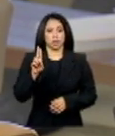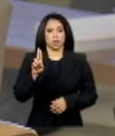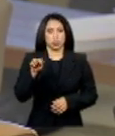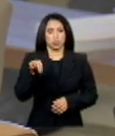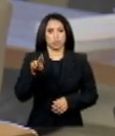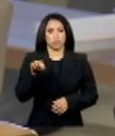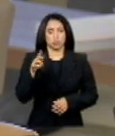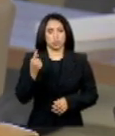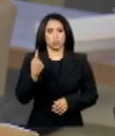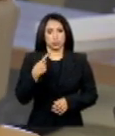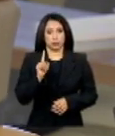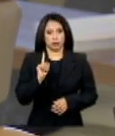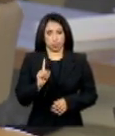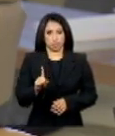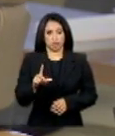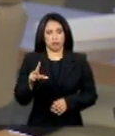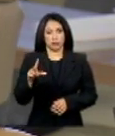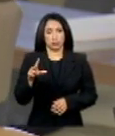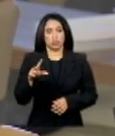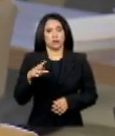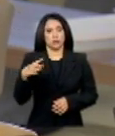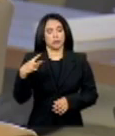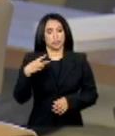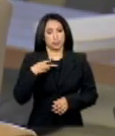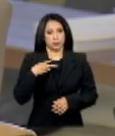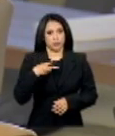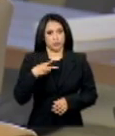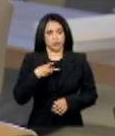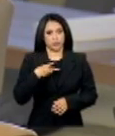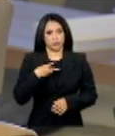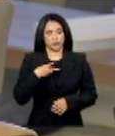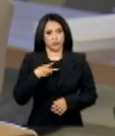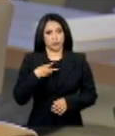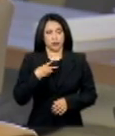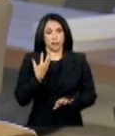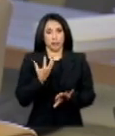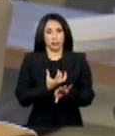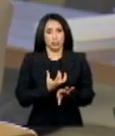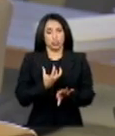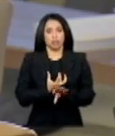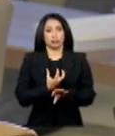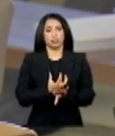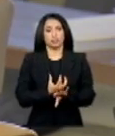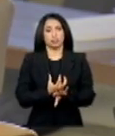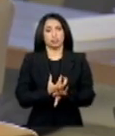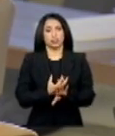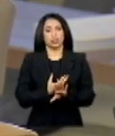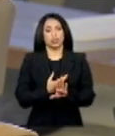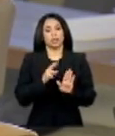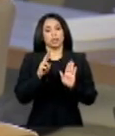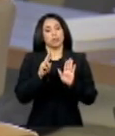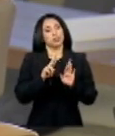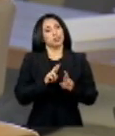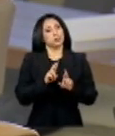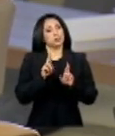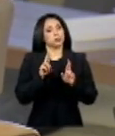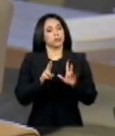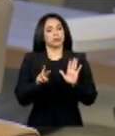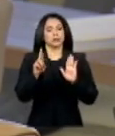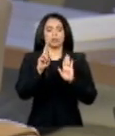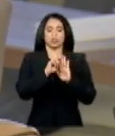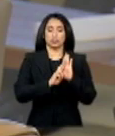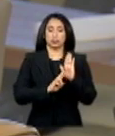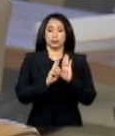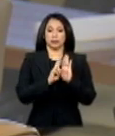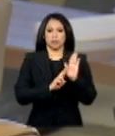refere à competência privativa entanto que a matéria se subsume as regras da lei do código